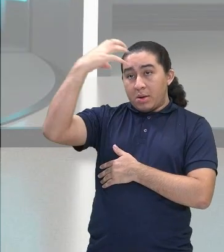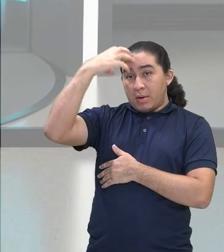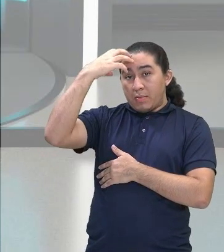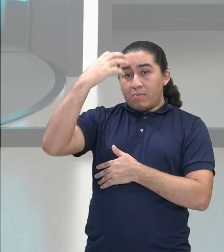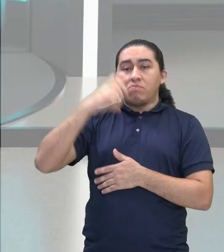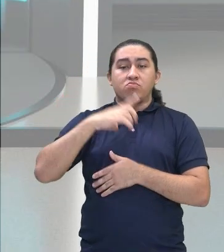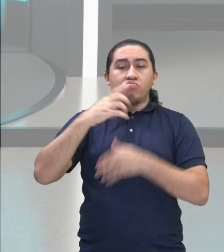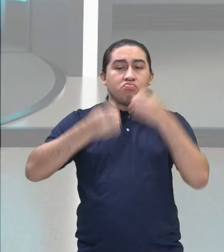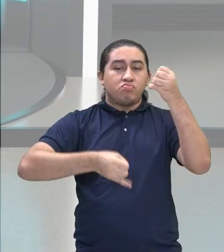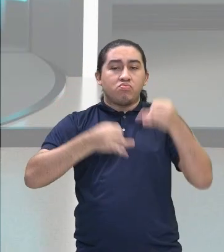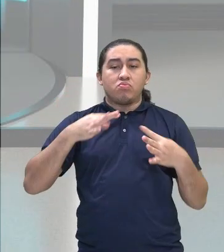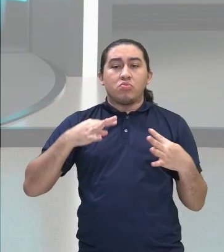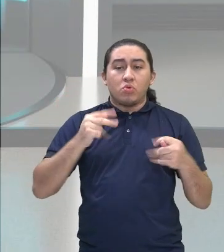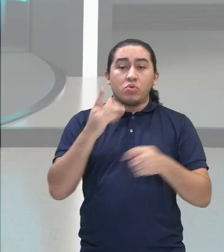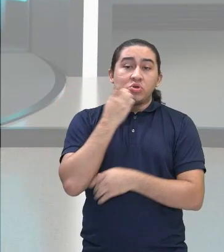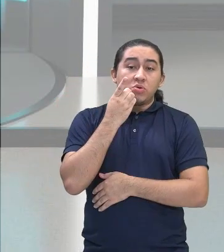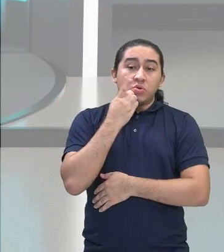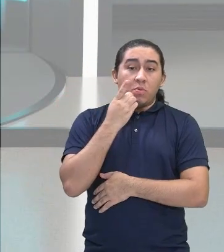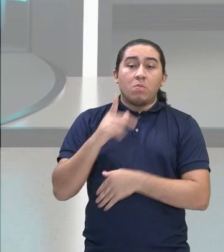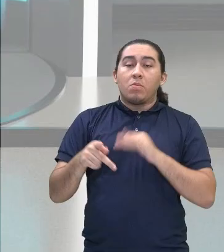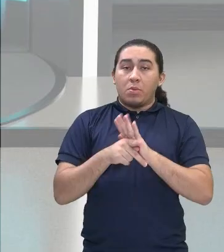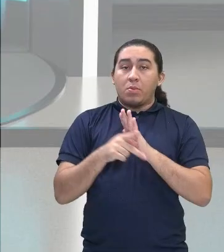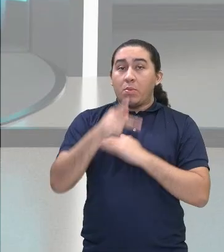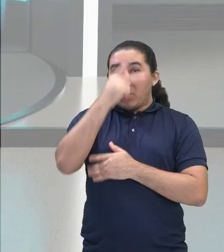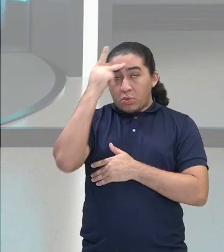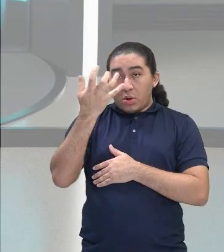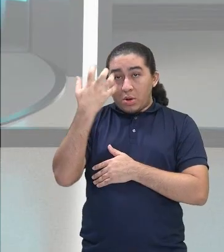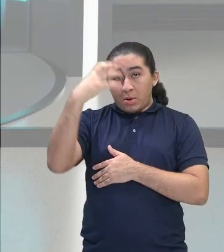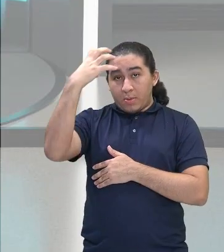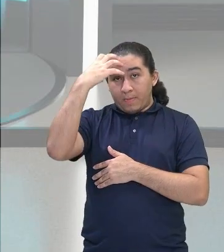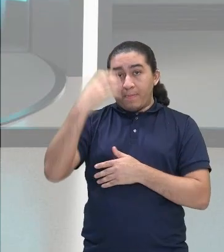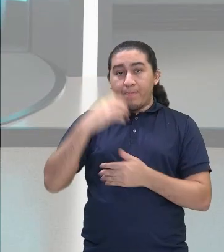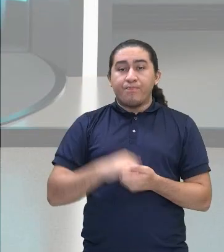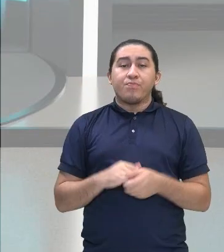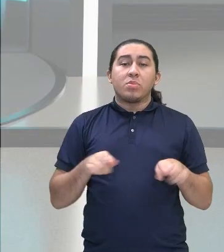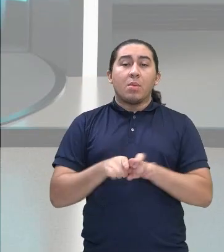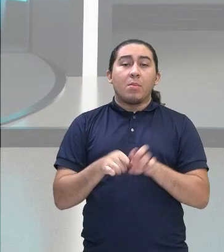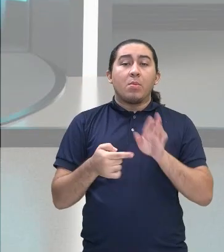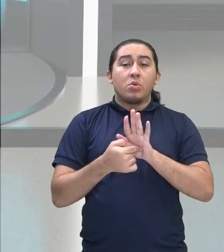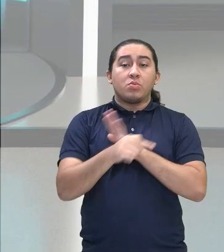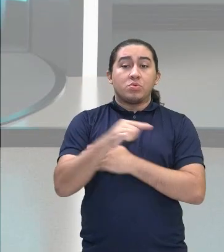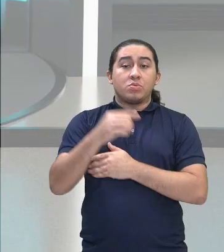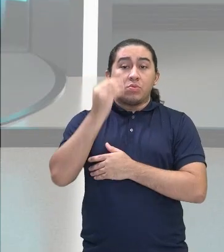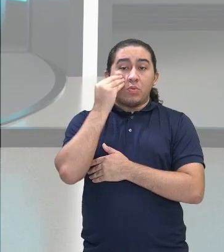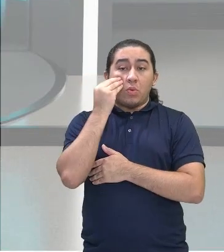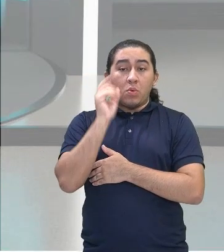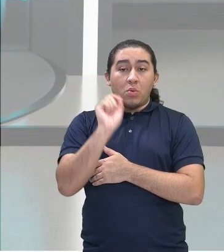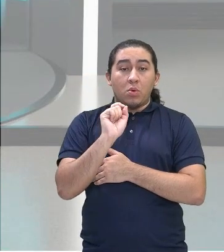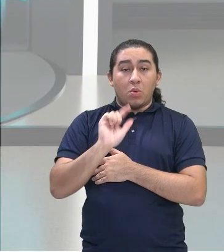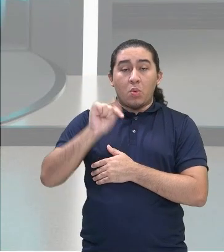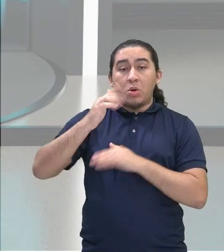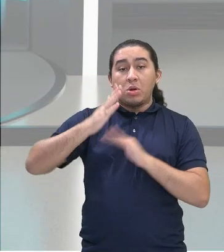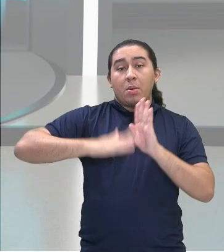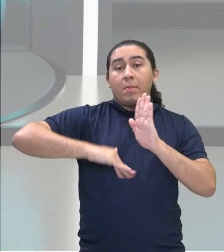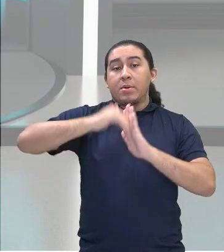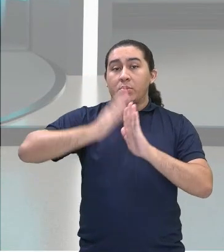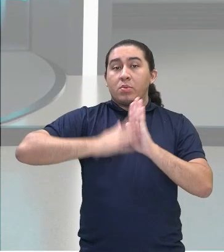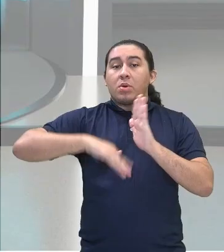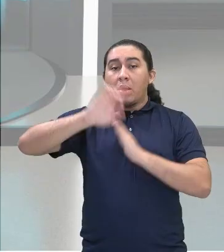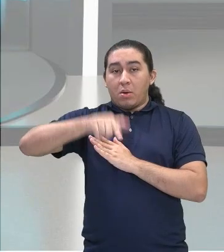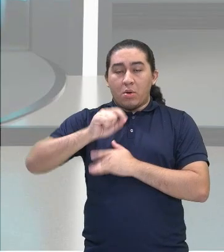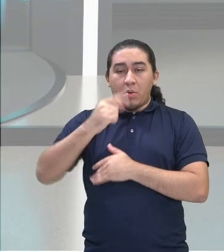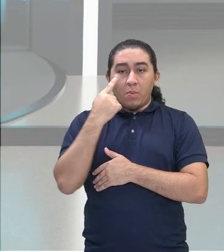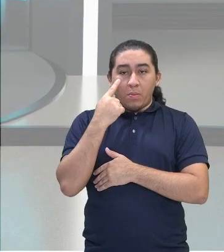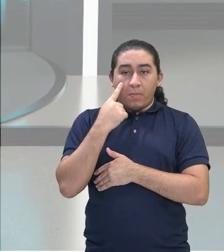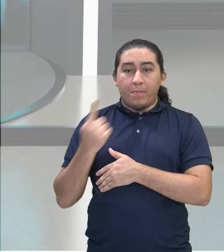contavam o cotidiano da vida do faraó. E vamos mostrar para vocês mais uma pintura, como vocês podem